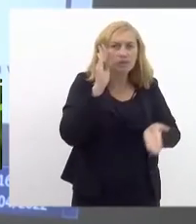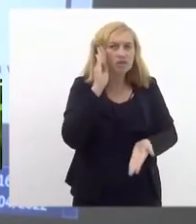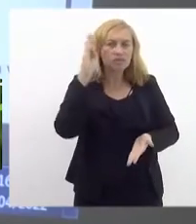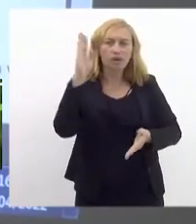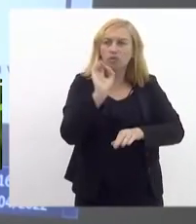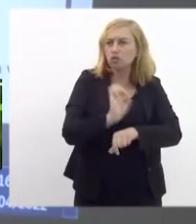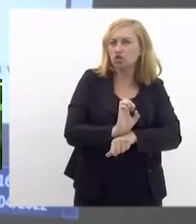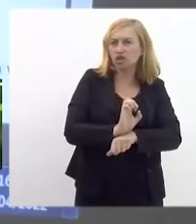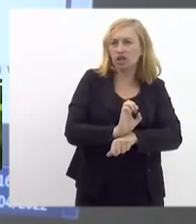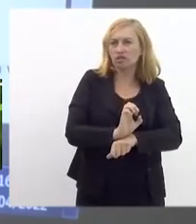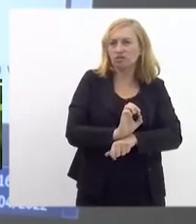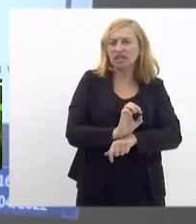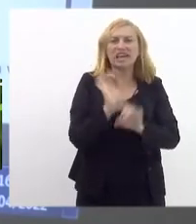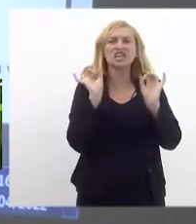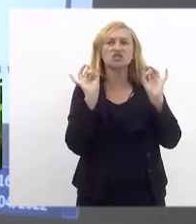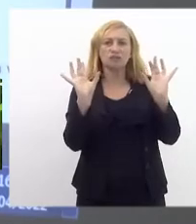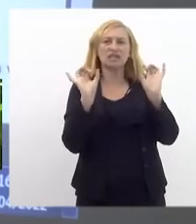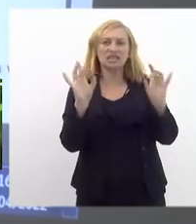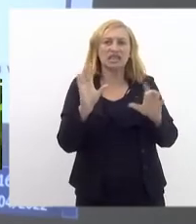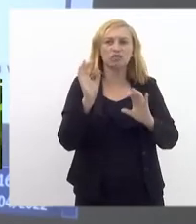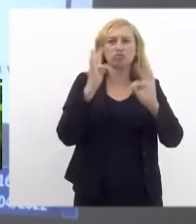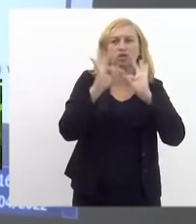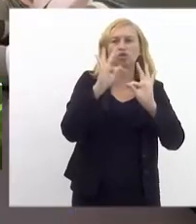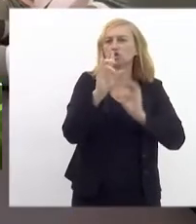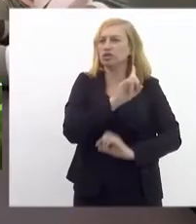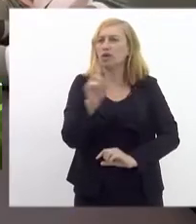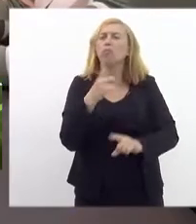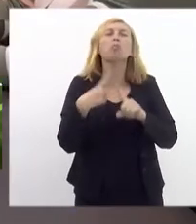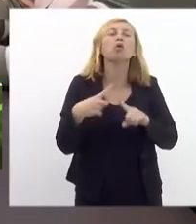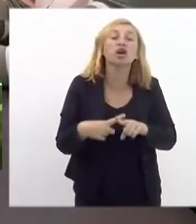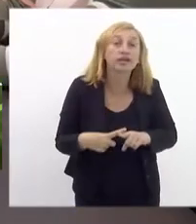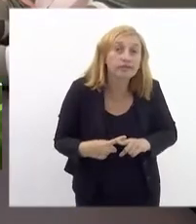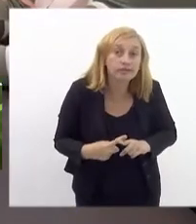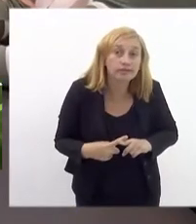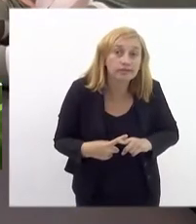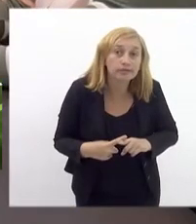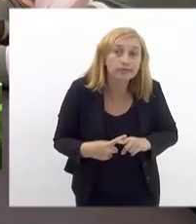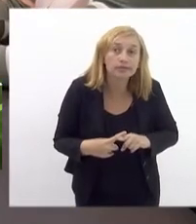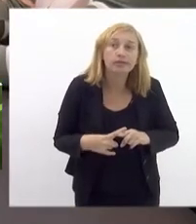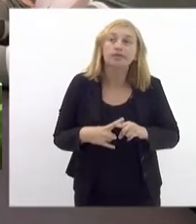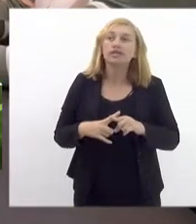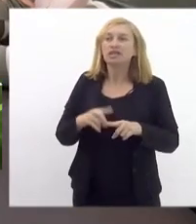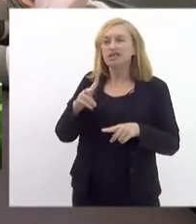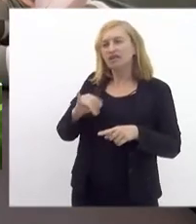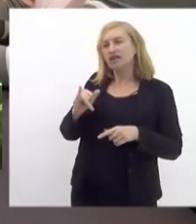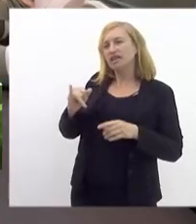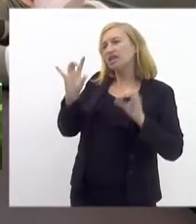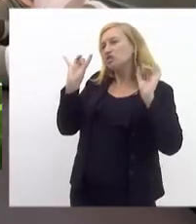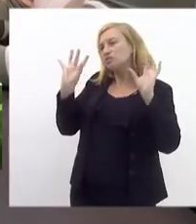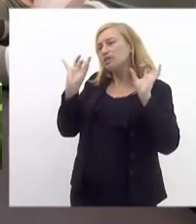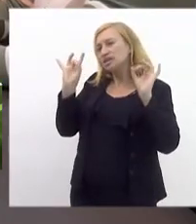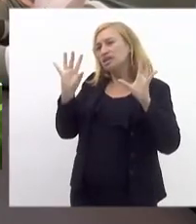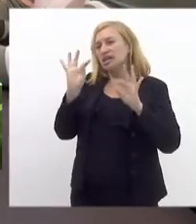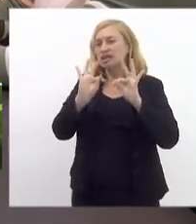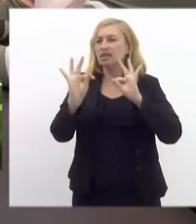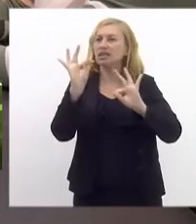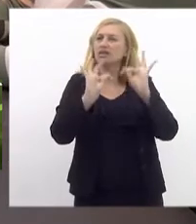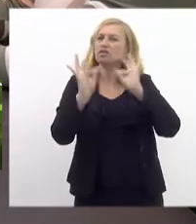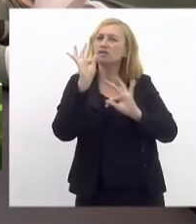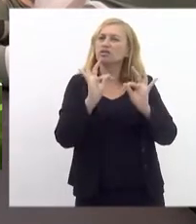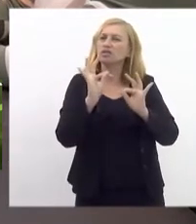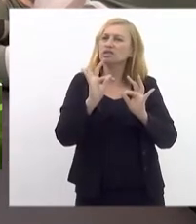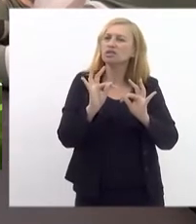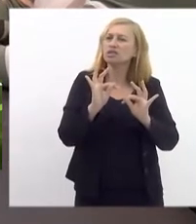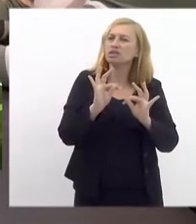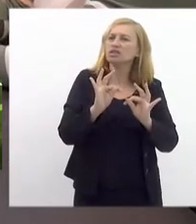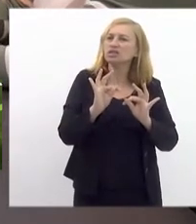Não tem em especial a tecnológica. Por quê? E diz que ela vai ter, em especial a tecnológica, terá preferência na tramitação